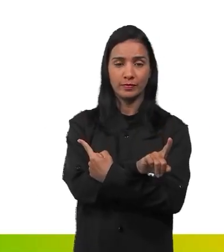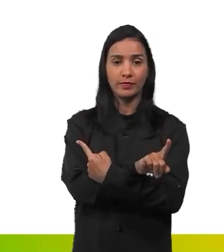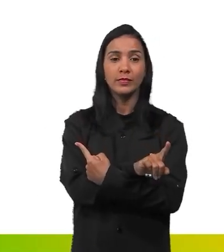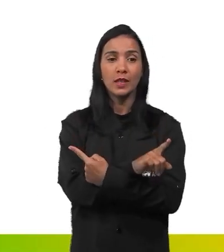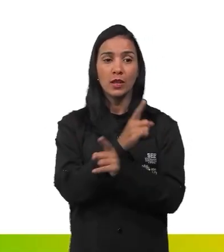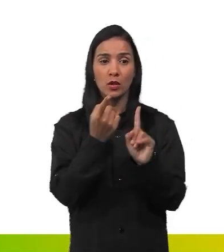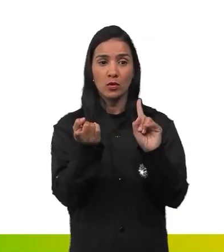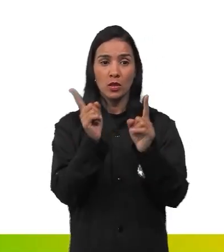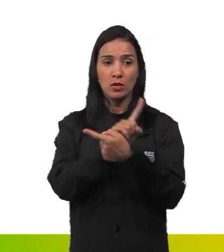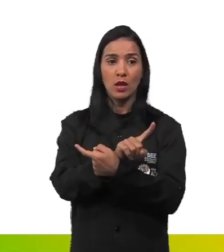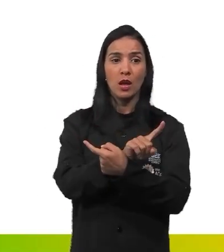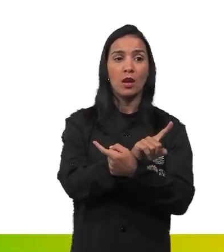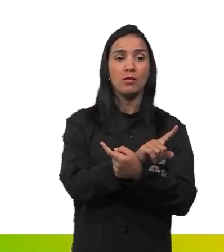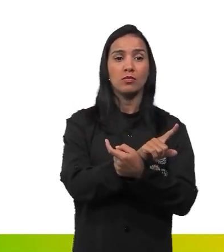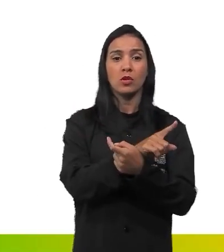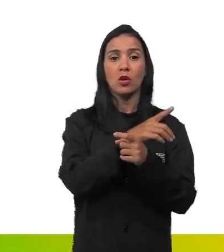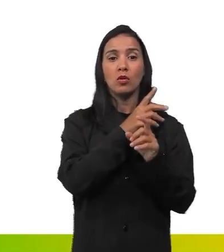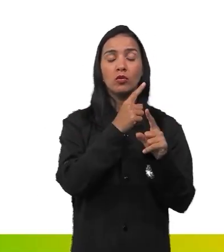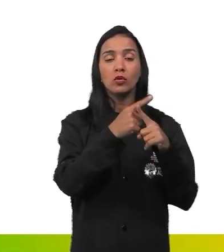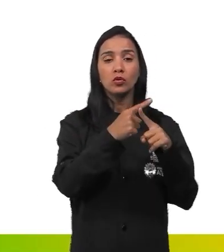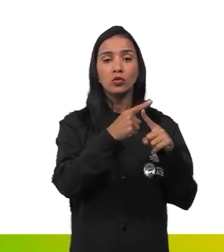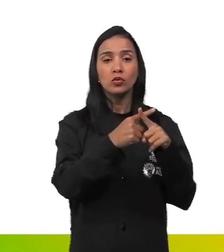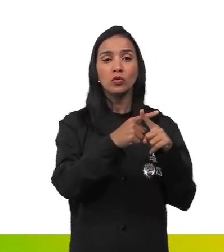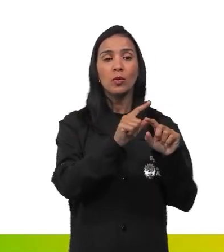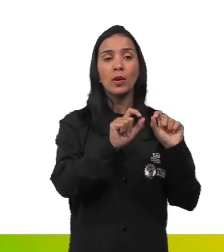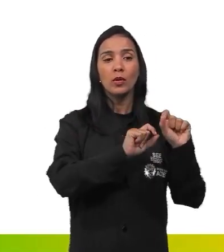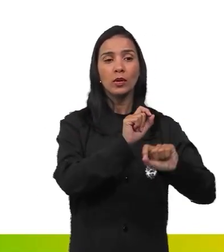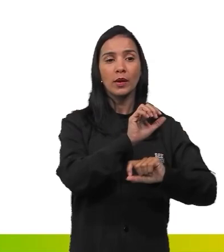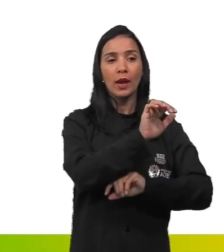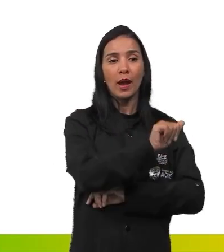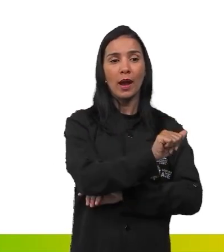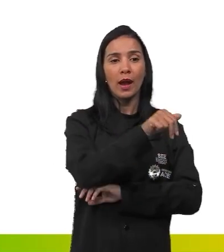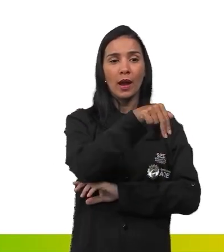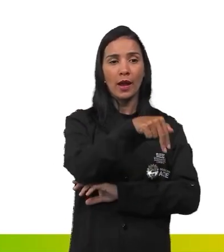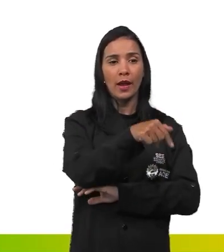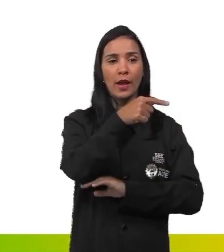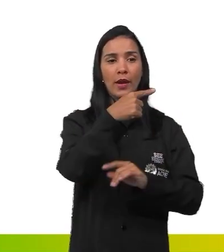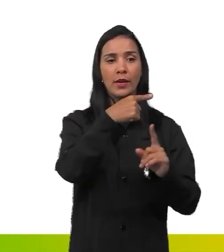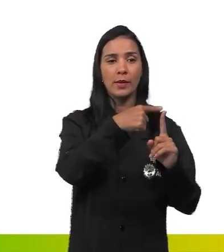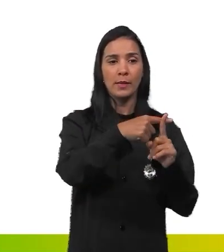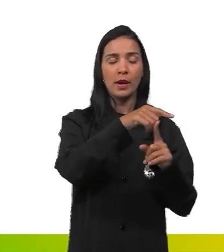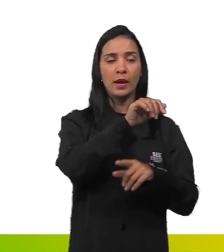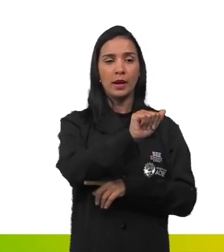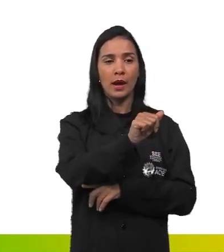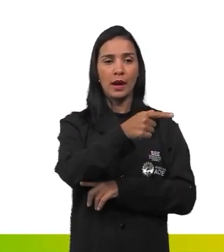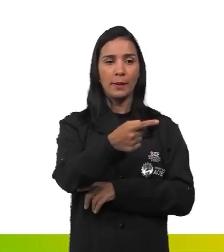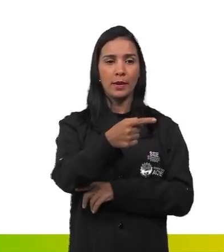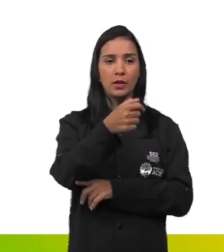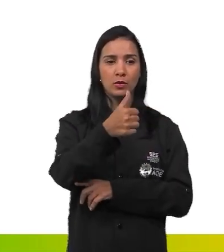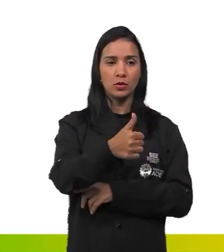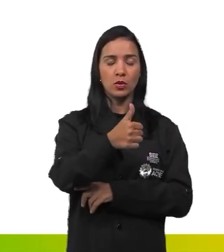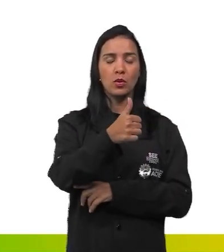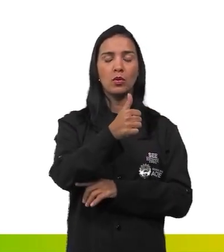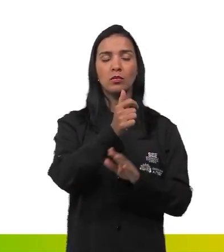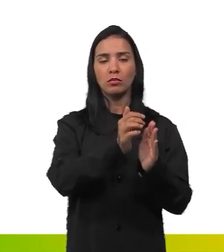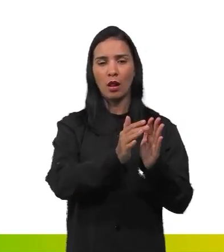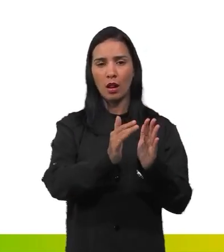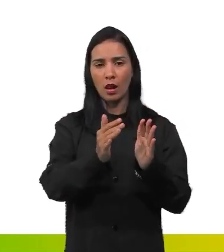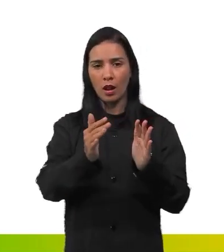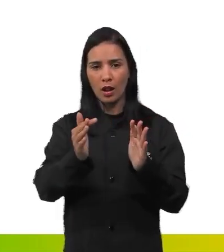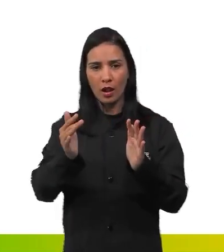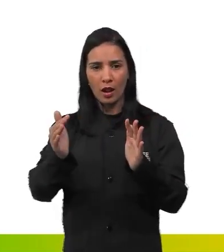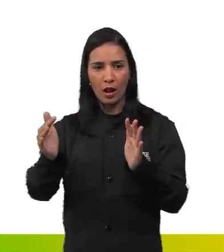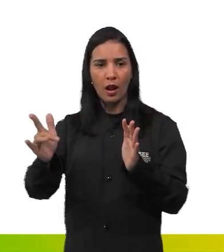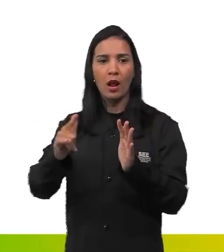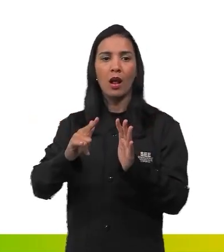AN mais o AN menos 1 e assim por diante, até o A1. Quando eu fizer isso, eu vou